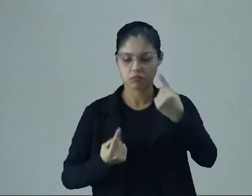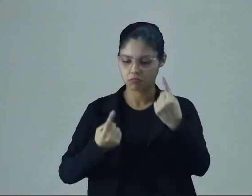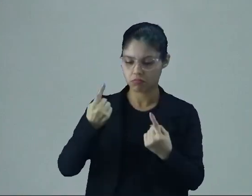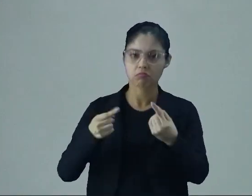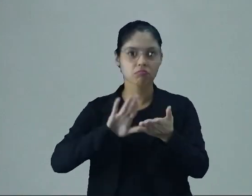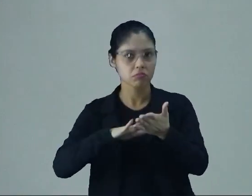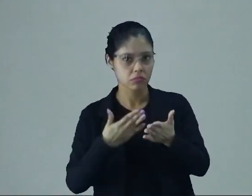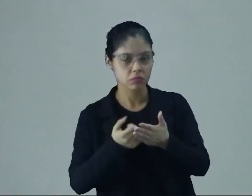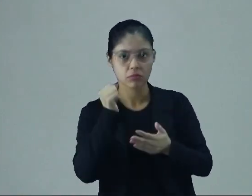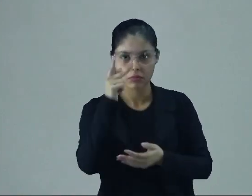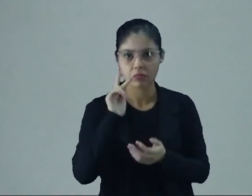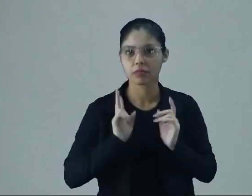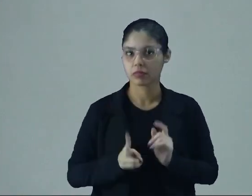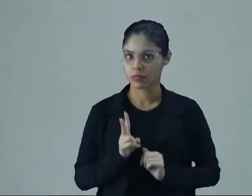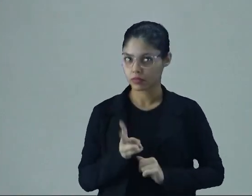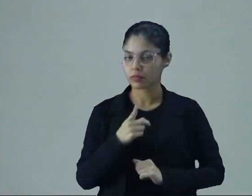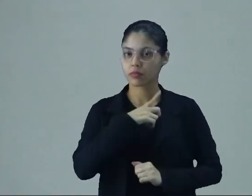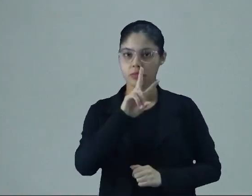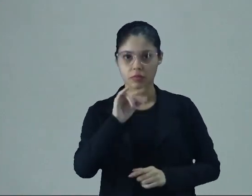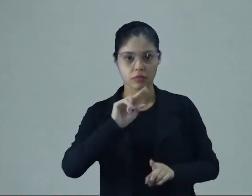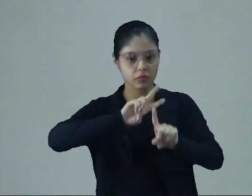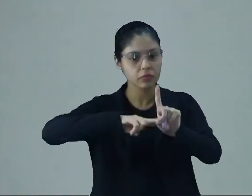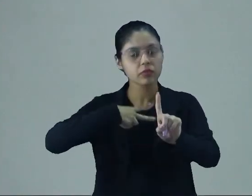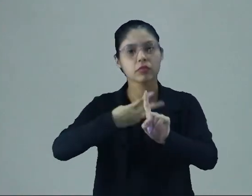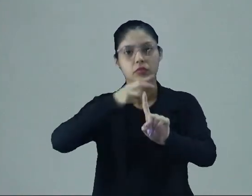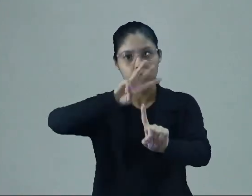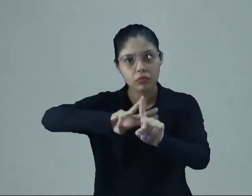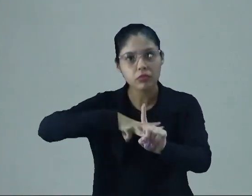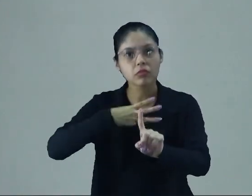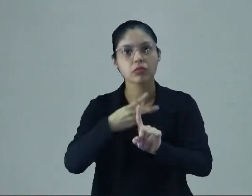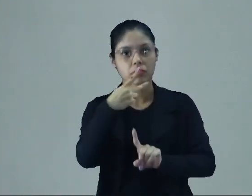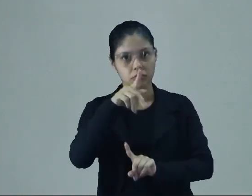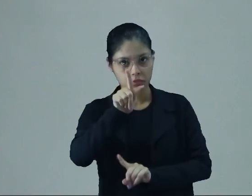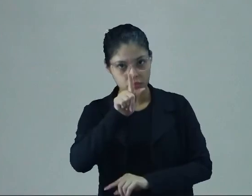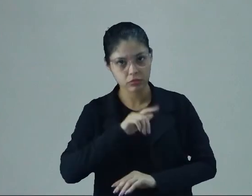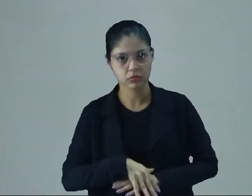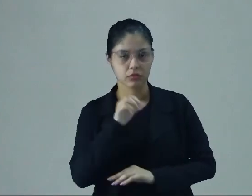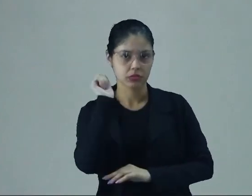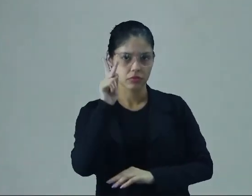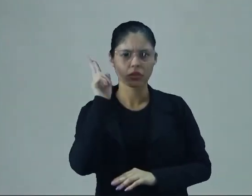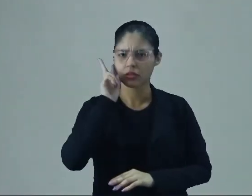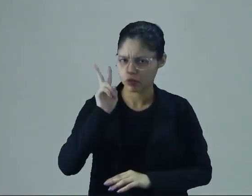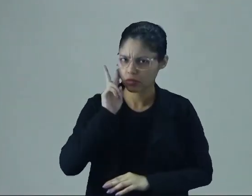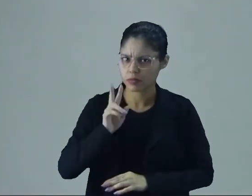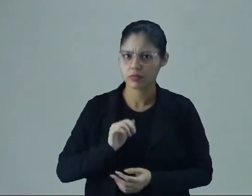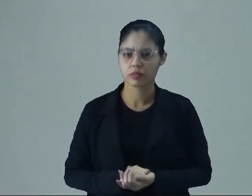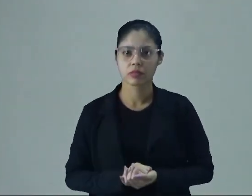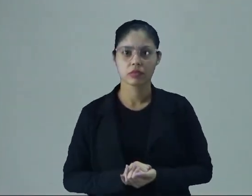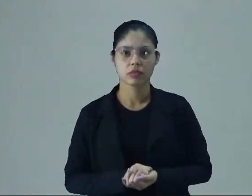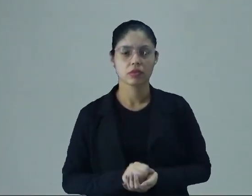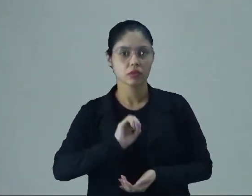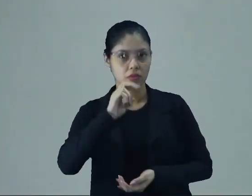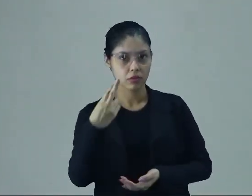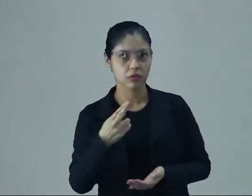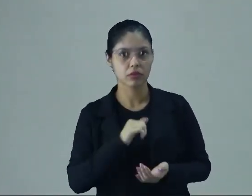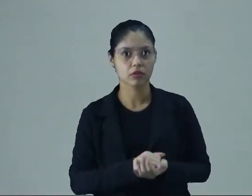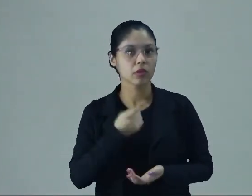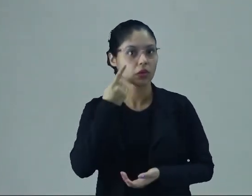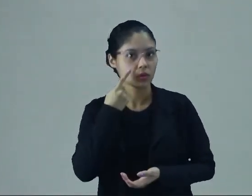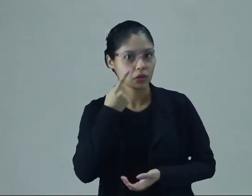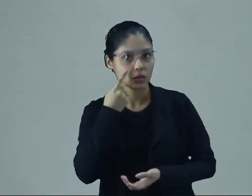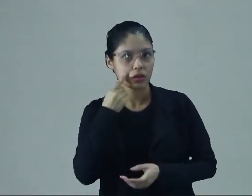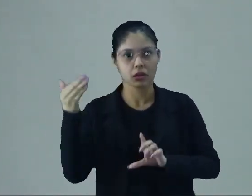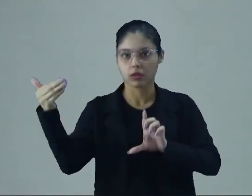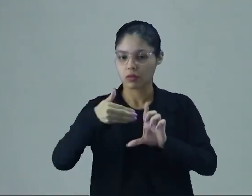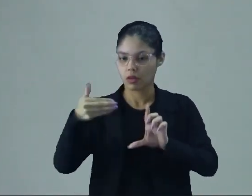pela interpretação. Toda questão que vai dobrando, triplicando é uma PG. Tá? Só para você lembrar. Ou seja, dá uma